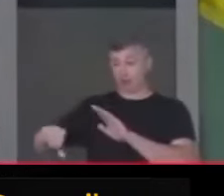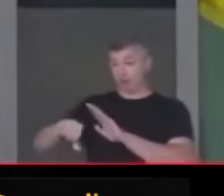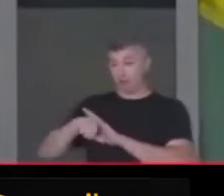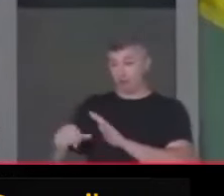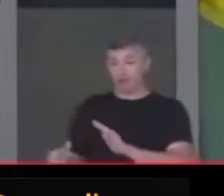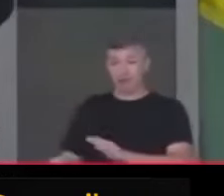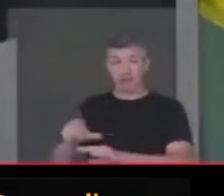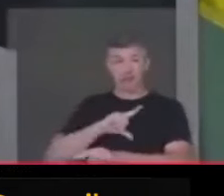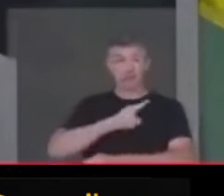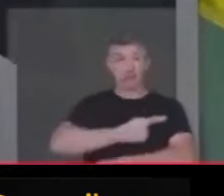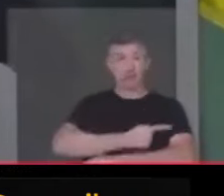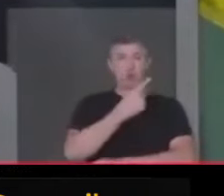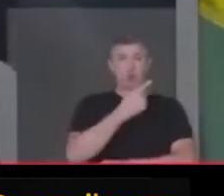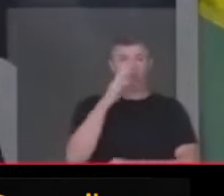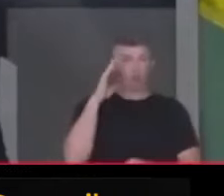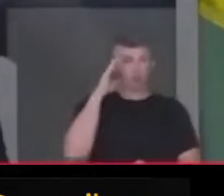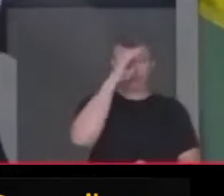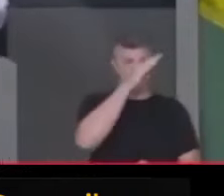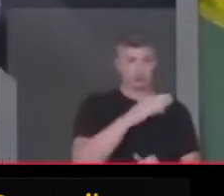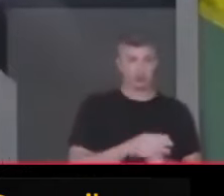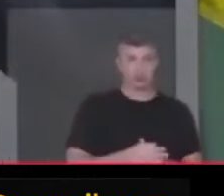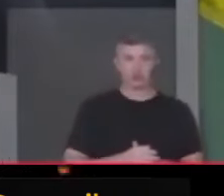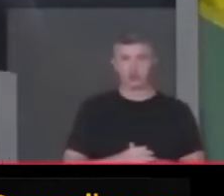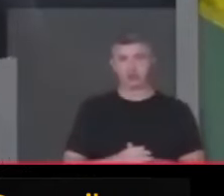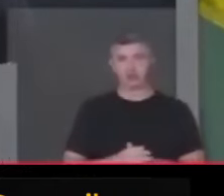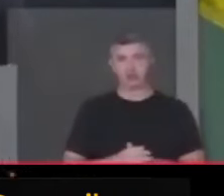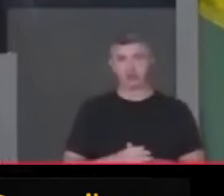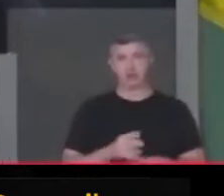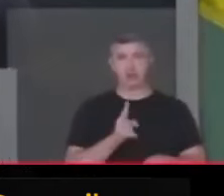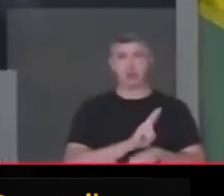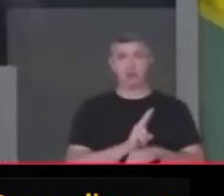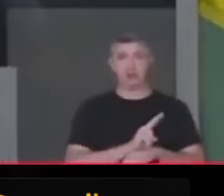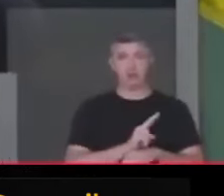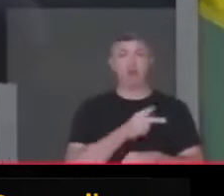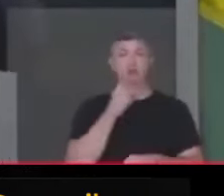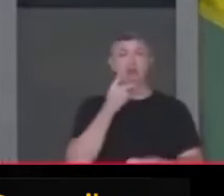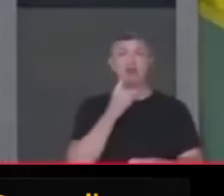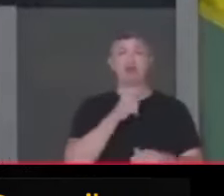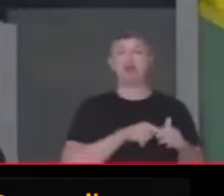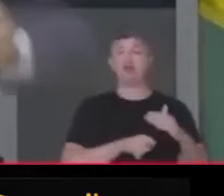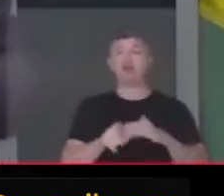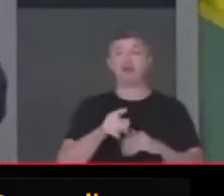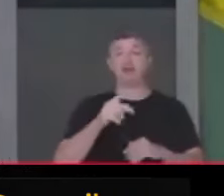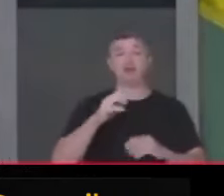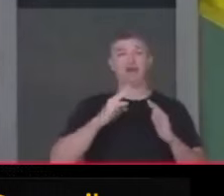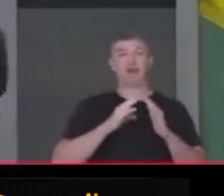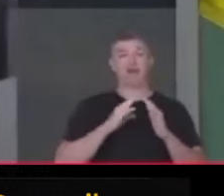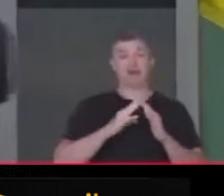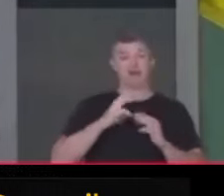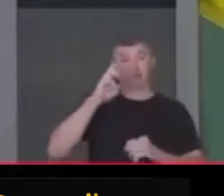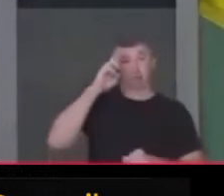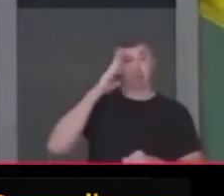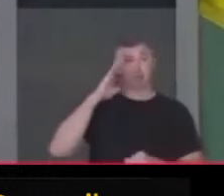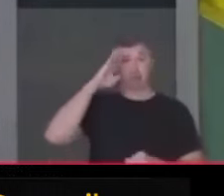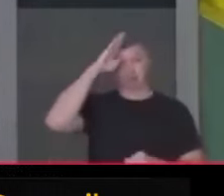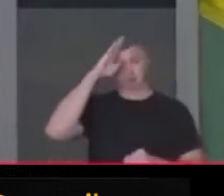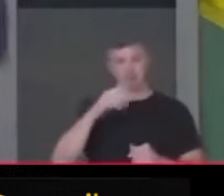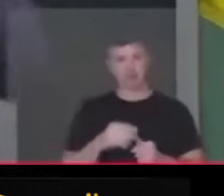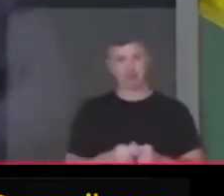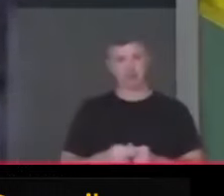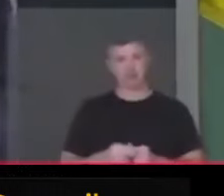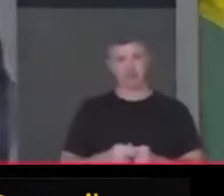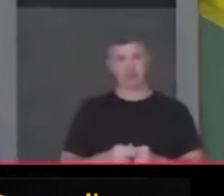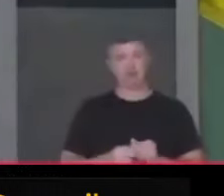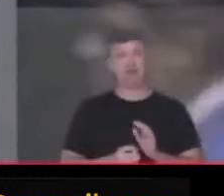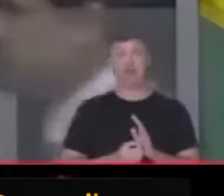no condomínio de Bolsonaro. E o porteiro disse que ele ia na casa de Bolsonaro. Isso foi